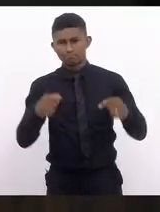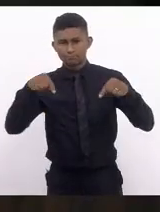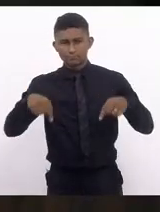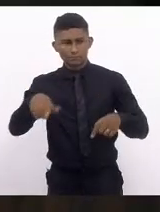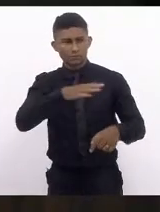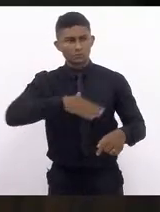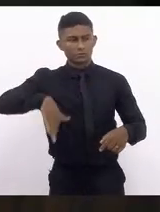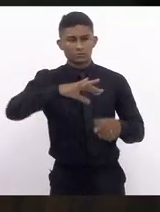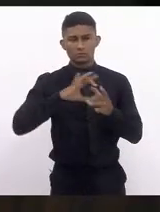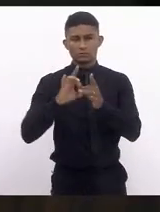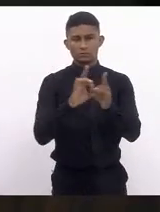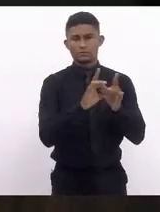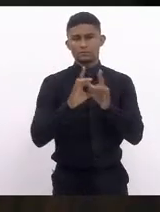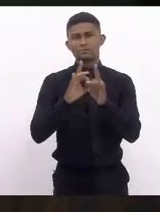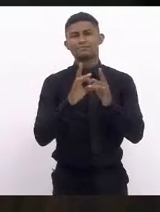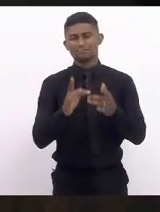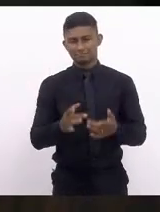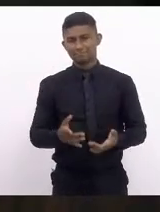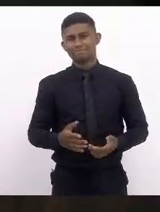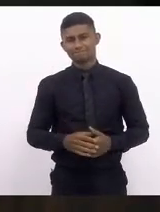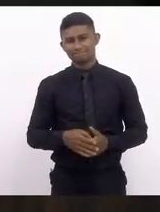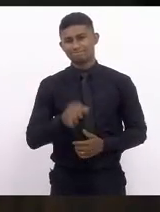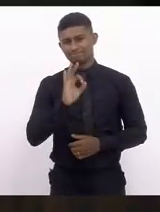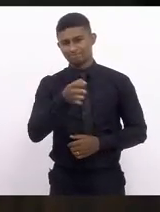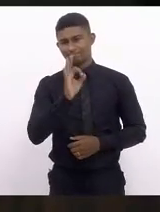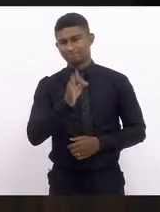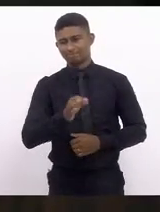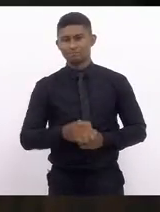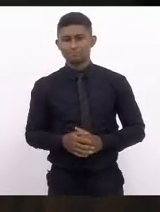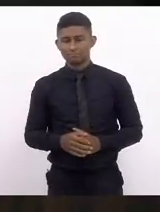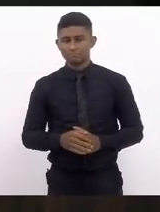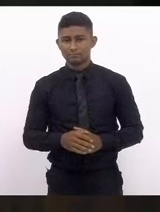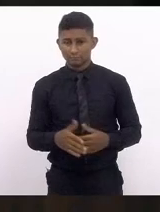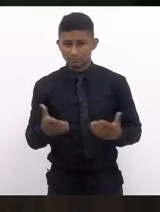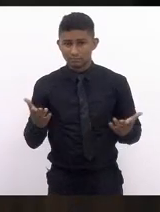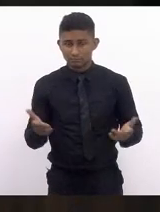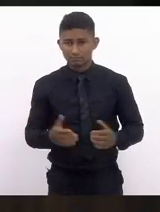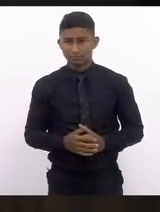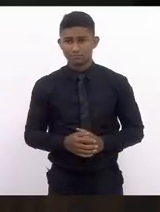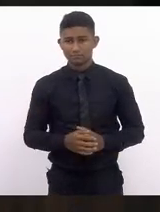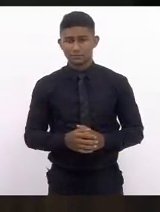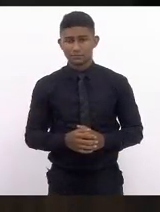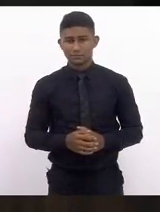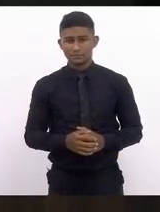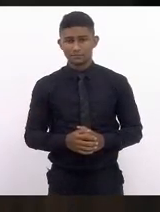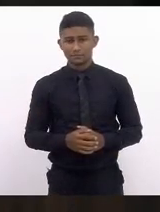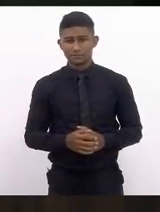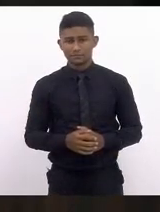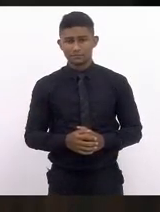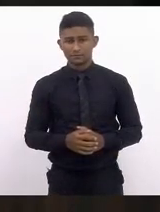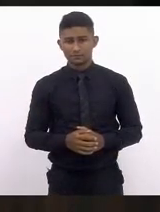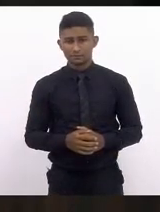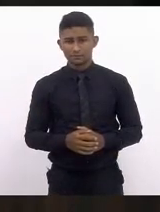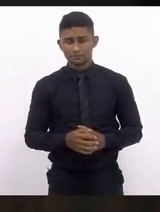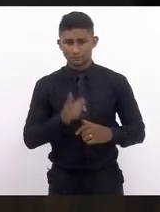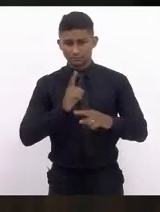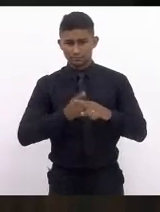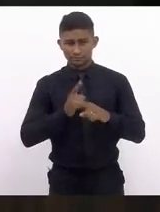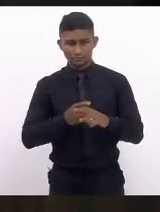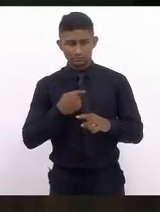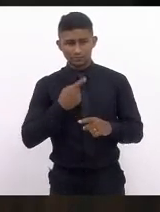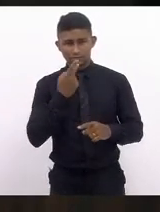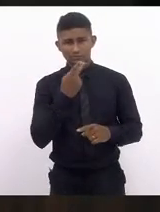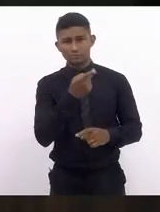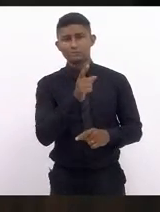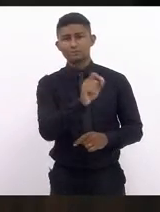parlamentares é o conjunto dos parlamentares Então é porque eu disse é o máximo